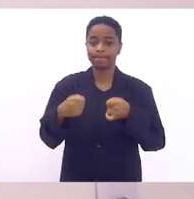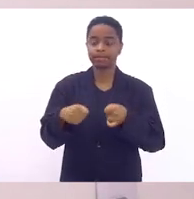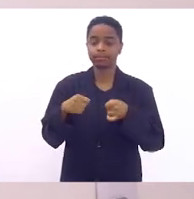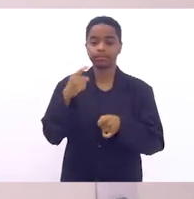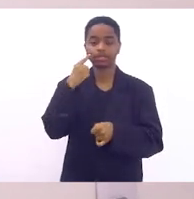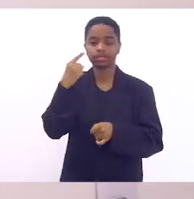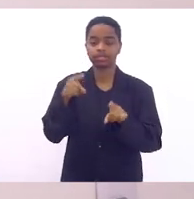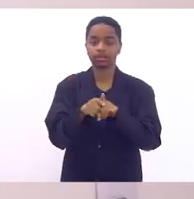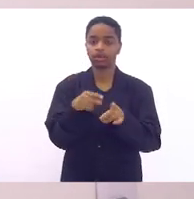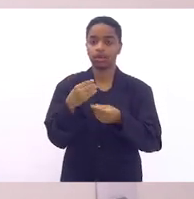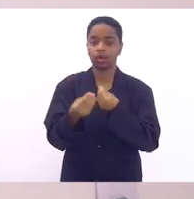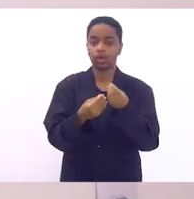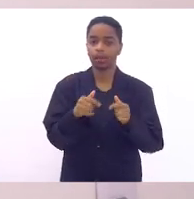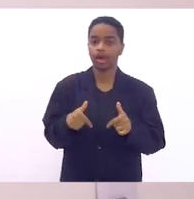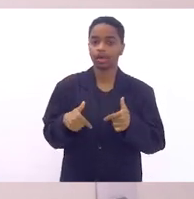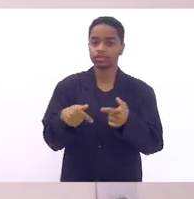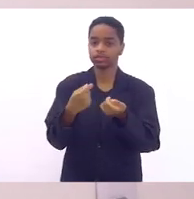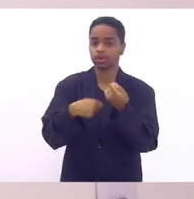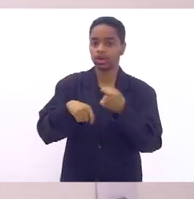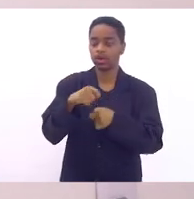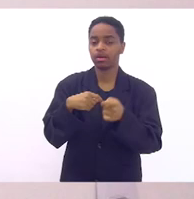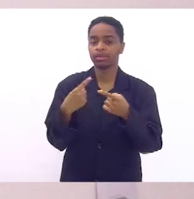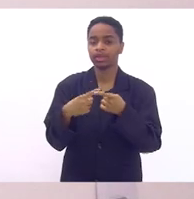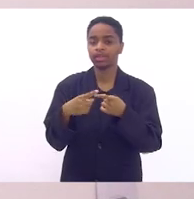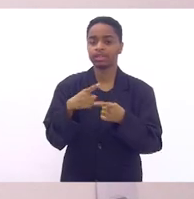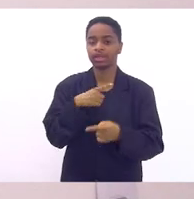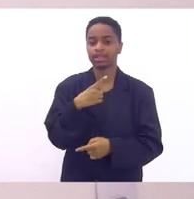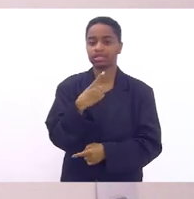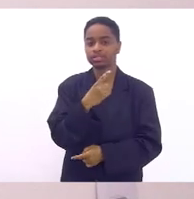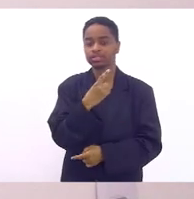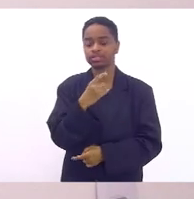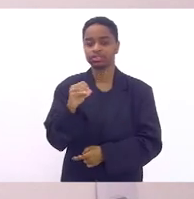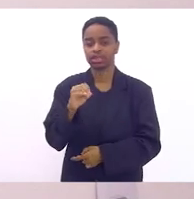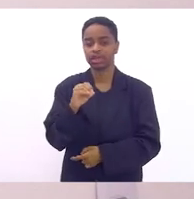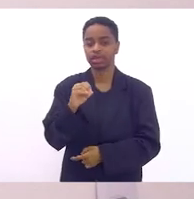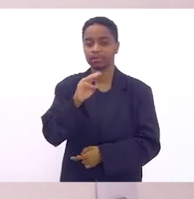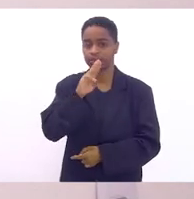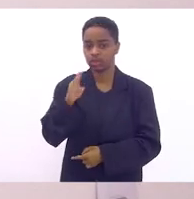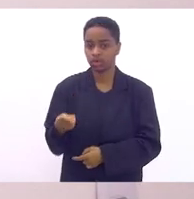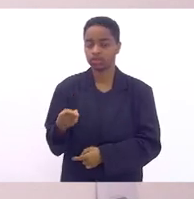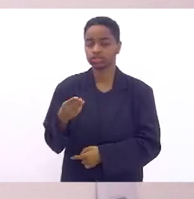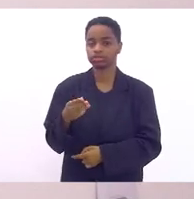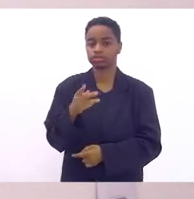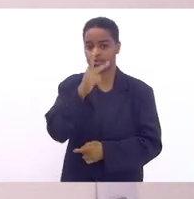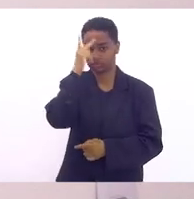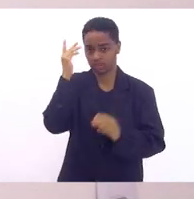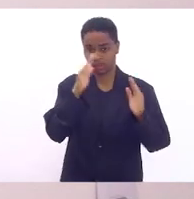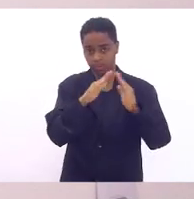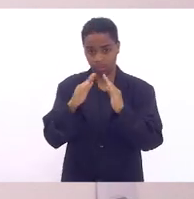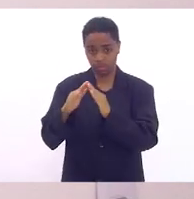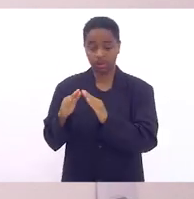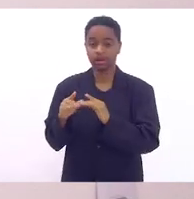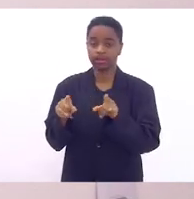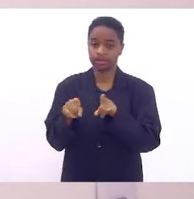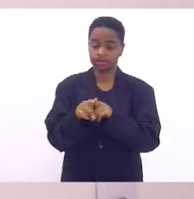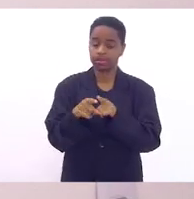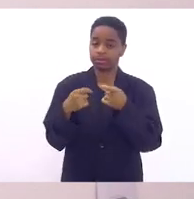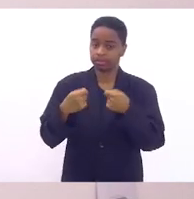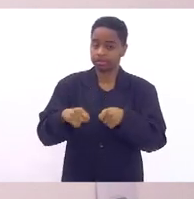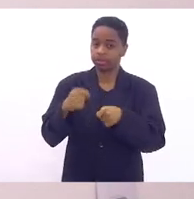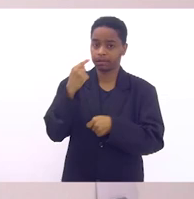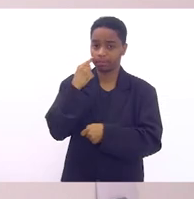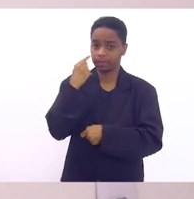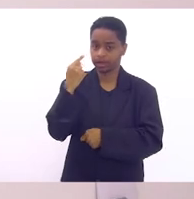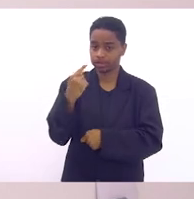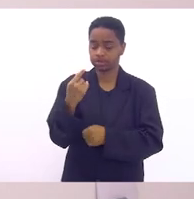econômicas de uma cidade 6,5 milhões me de habitantes com 13 milhões de habitantes na metrópole carioca e aí a gente precisa eh